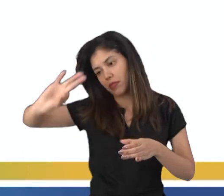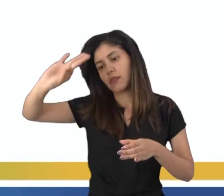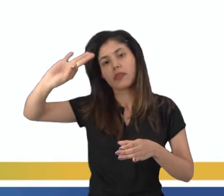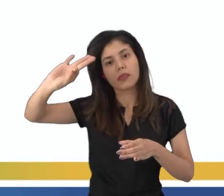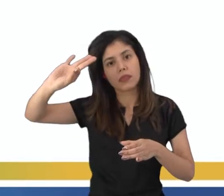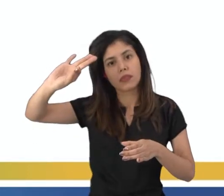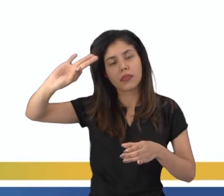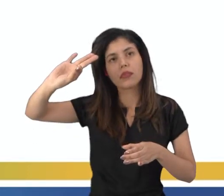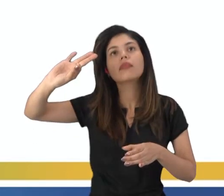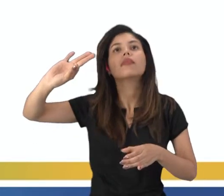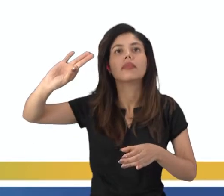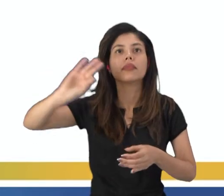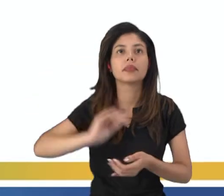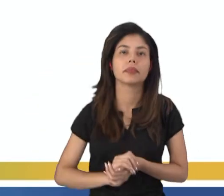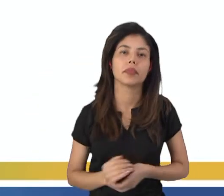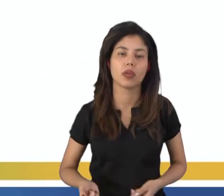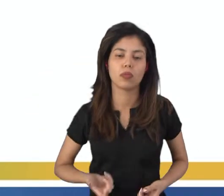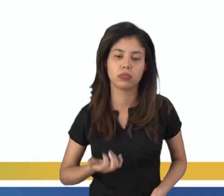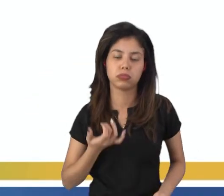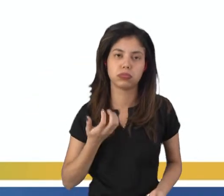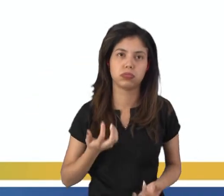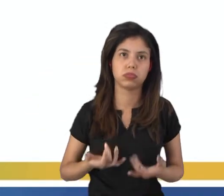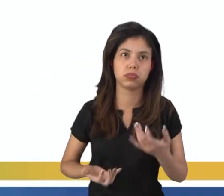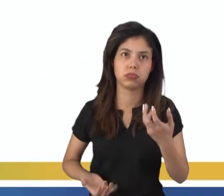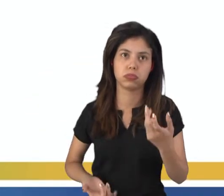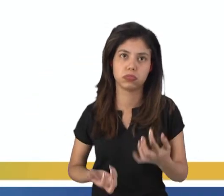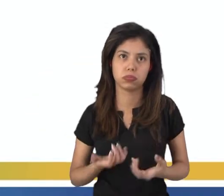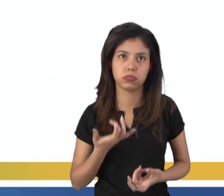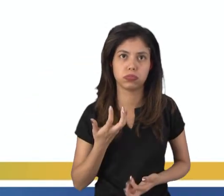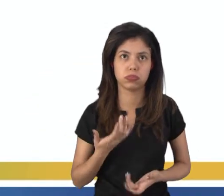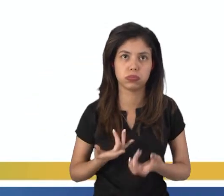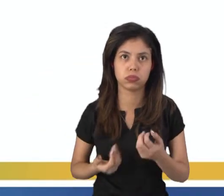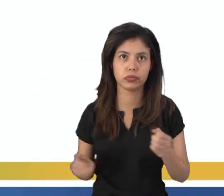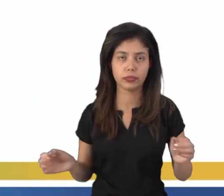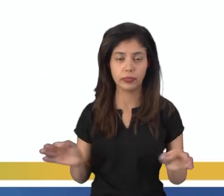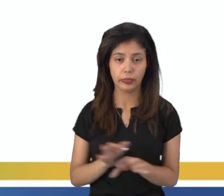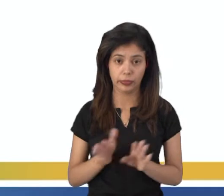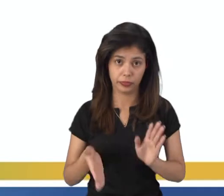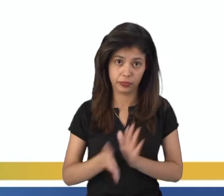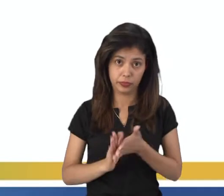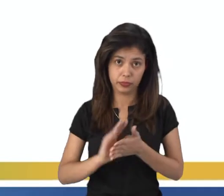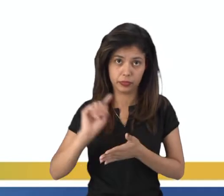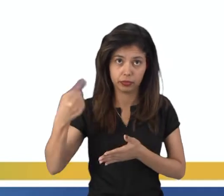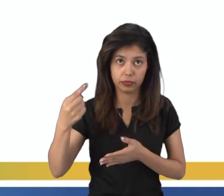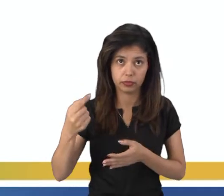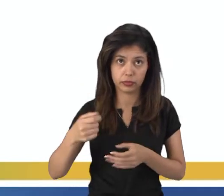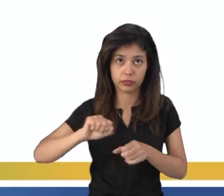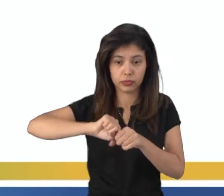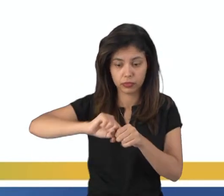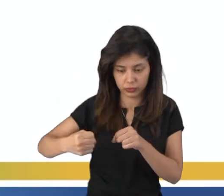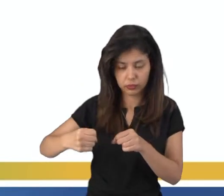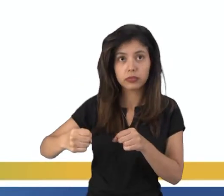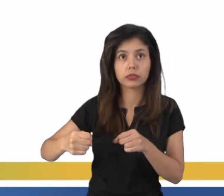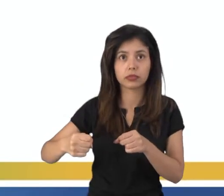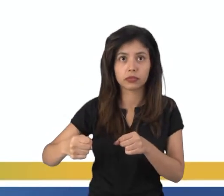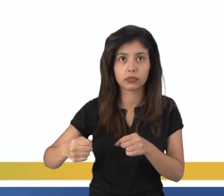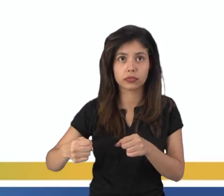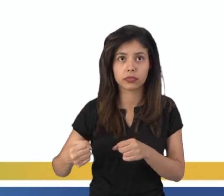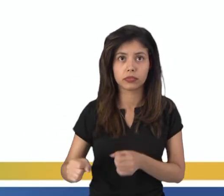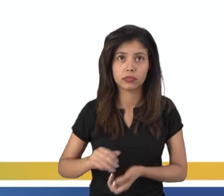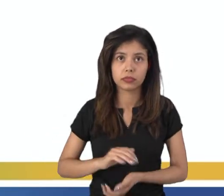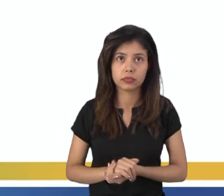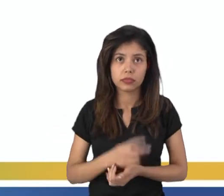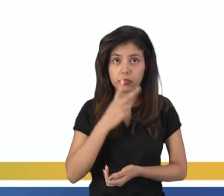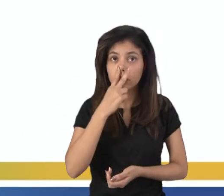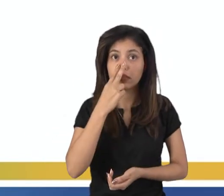de cisne, para o fogo. E aí ele foi fervido, foi esterilizado, depois ele quebrou o gargalo e os